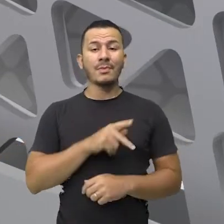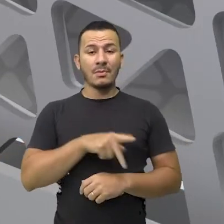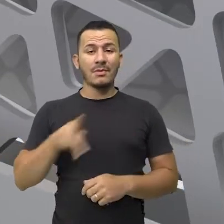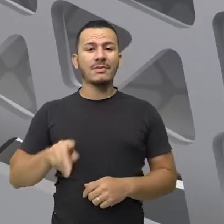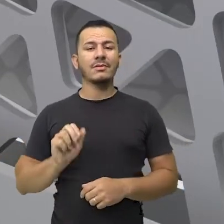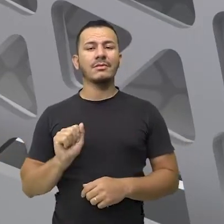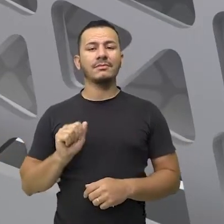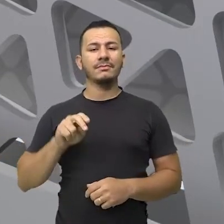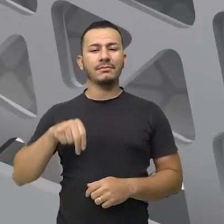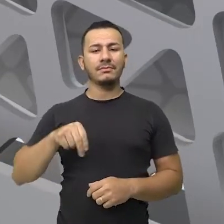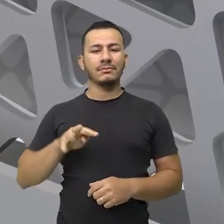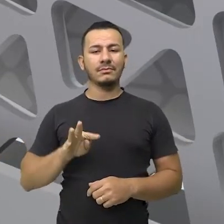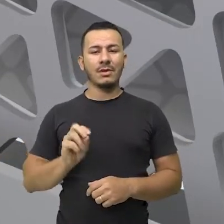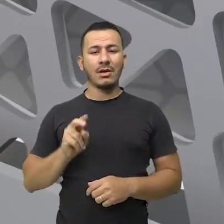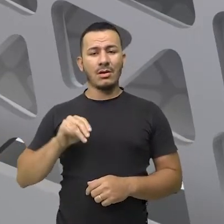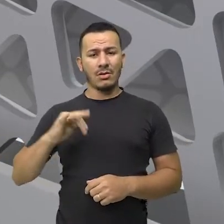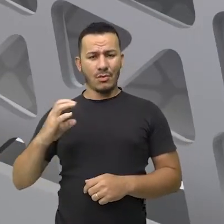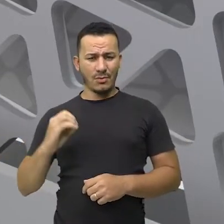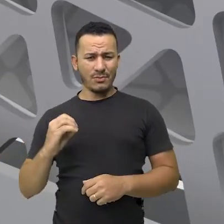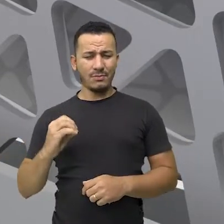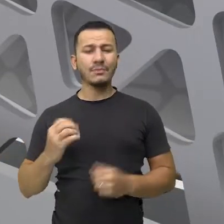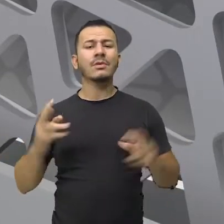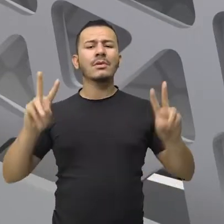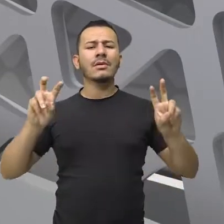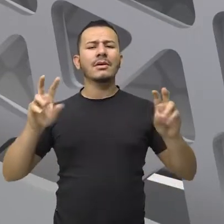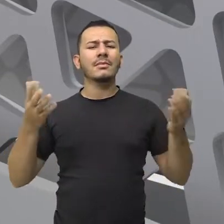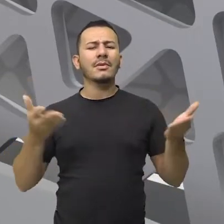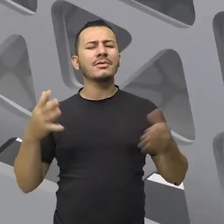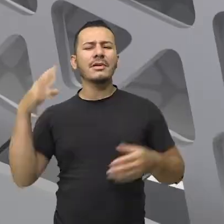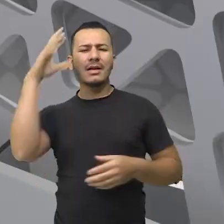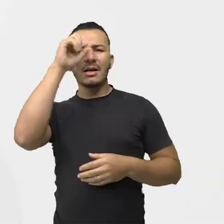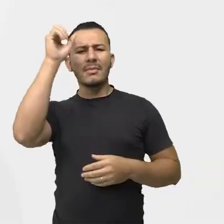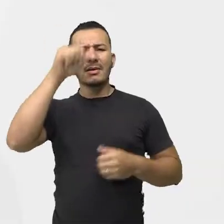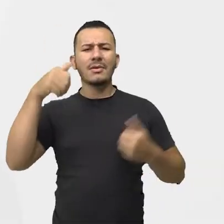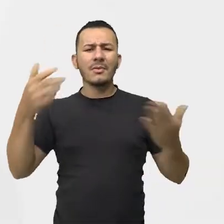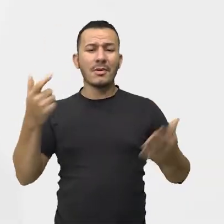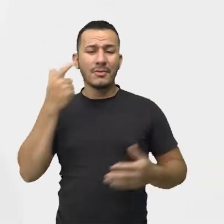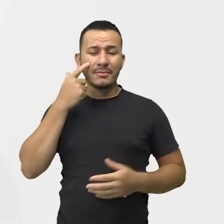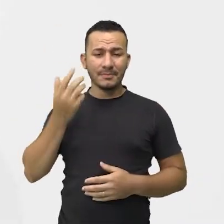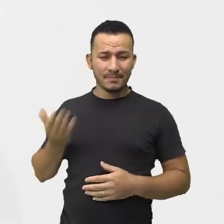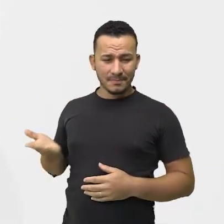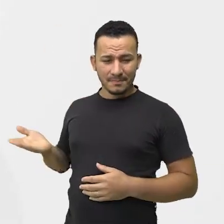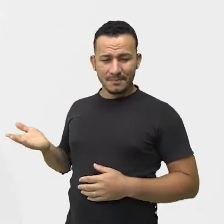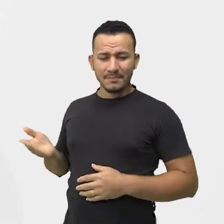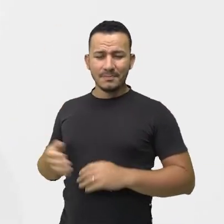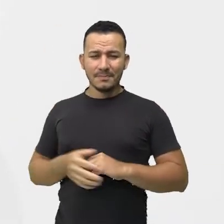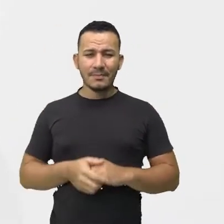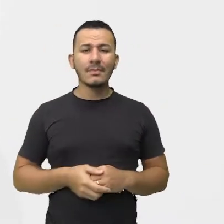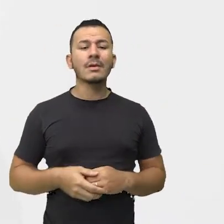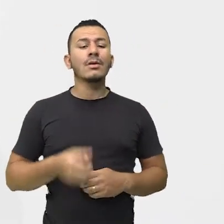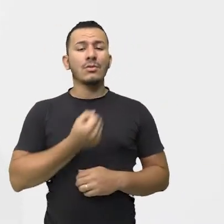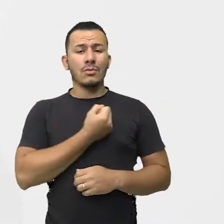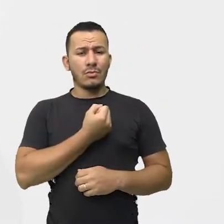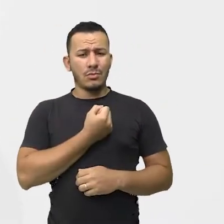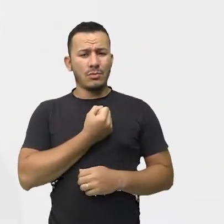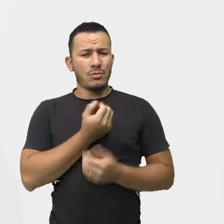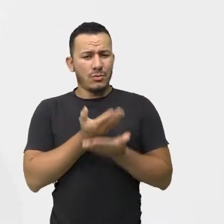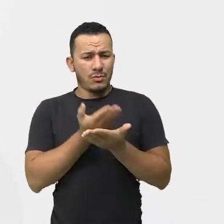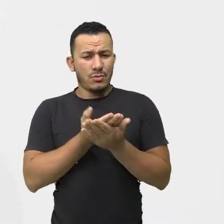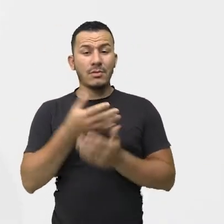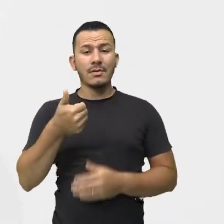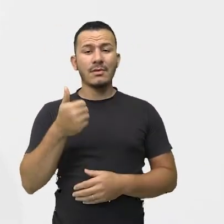professor Antônio Paulo. Vejamos então o que vamos estudar na nossa aula de hoje. Hoje é a nossa aula de número